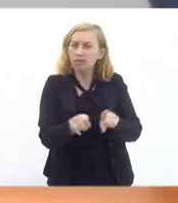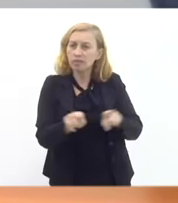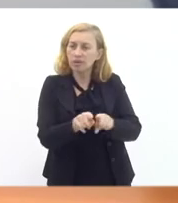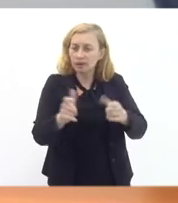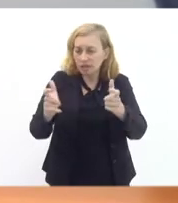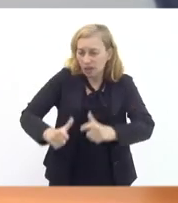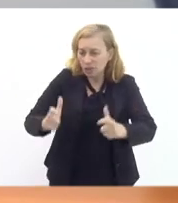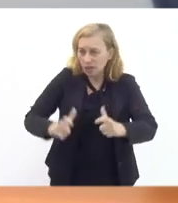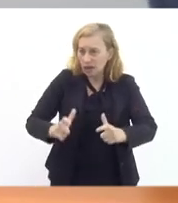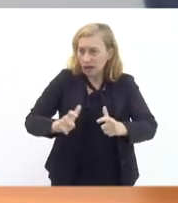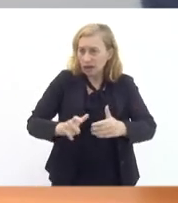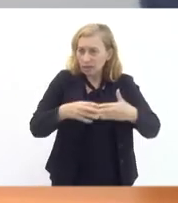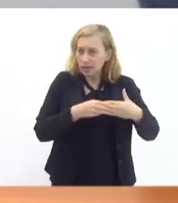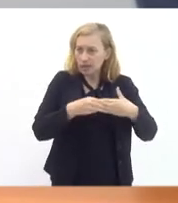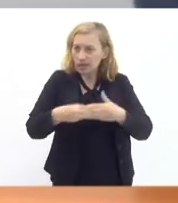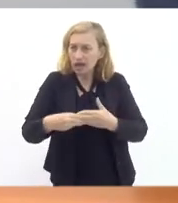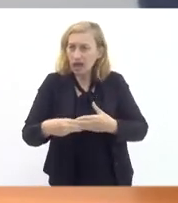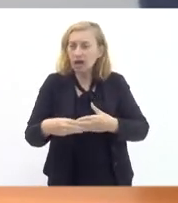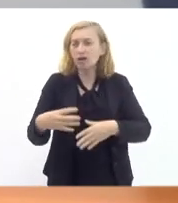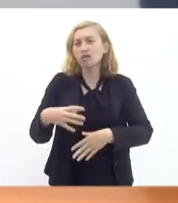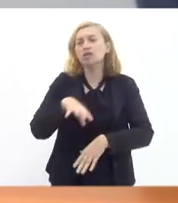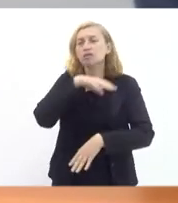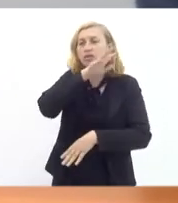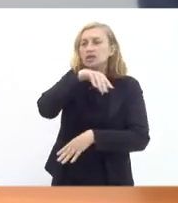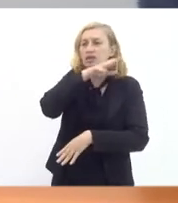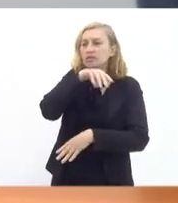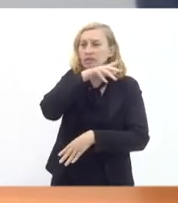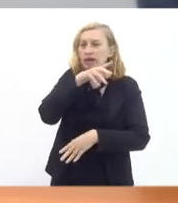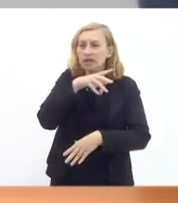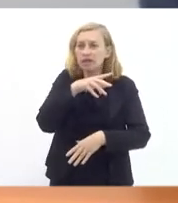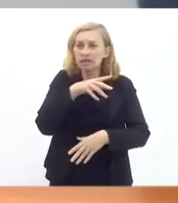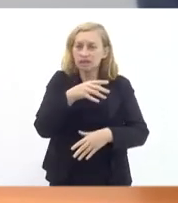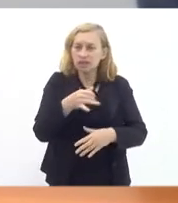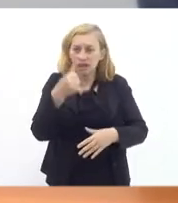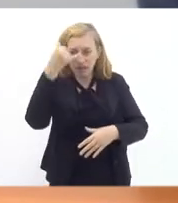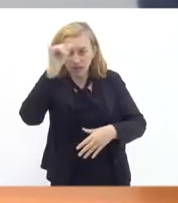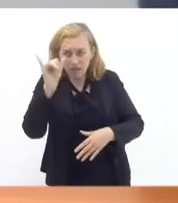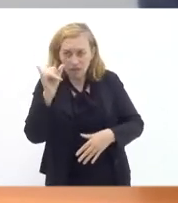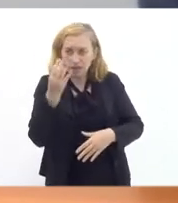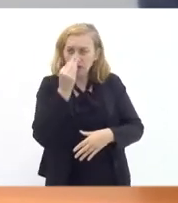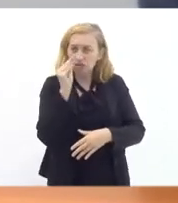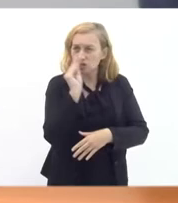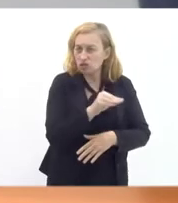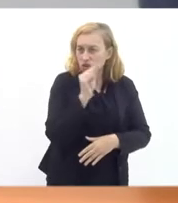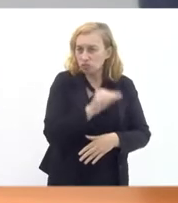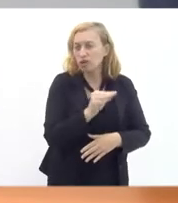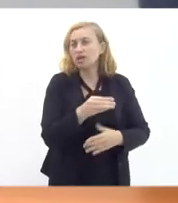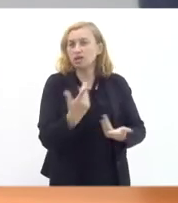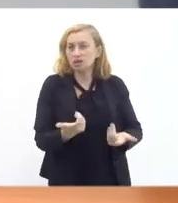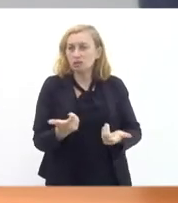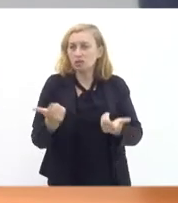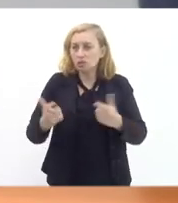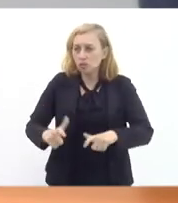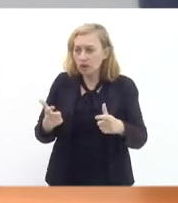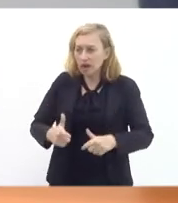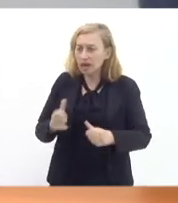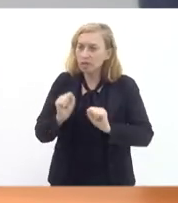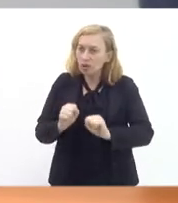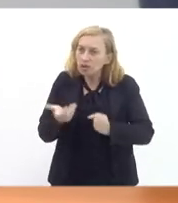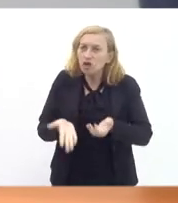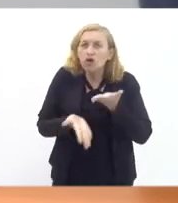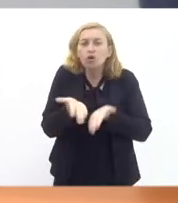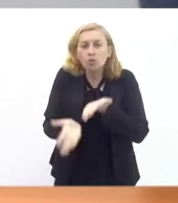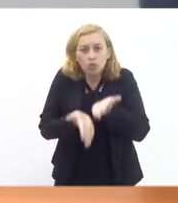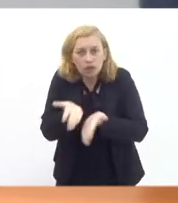esses animais que são vítimas de maus-tratos e realmente acabar com os maus-tratos. Vamos colocar num abrigo que não vai ter uma condição que